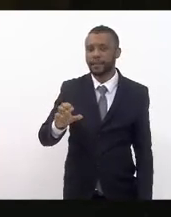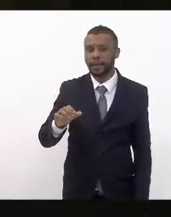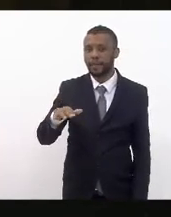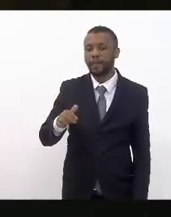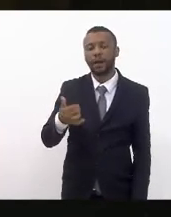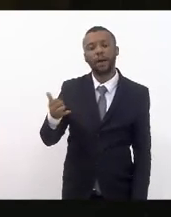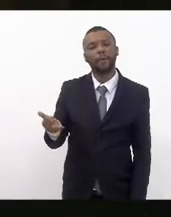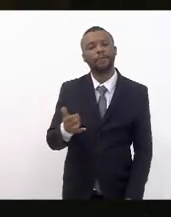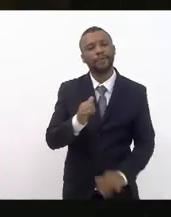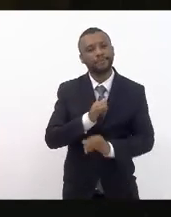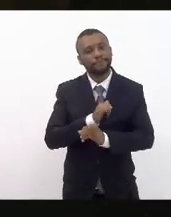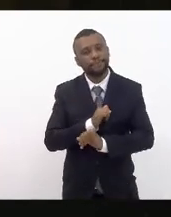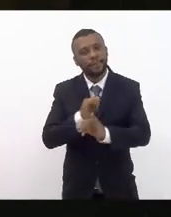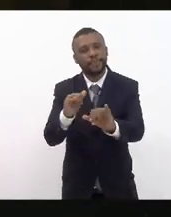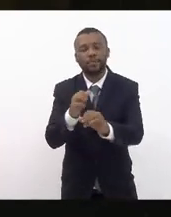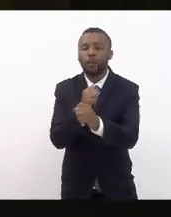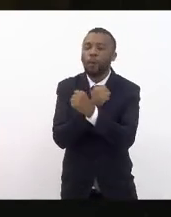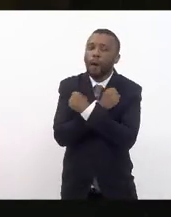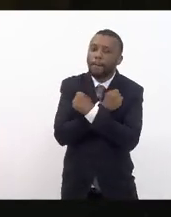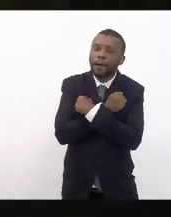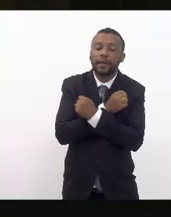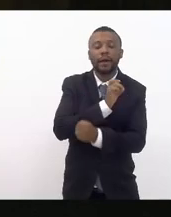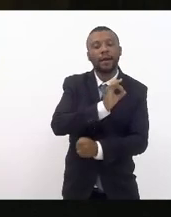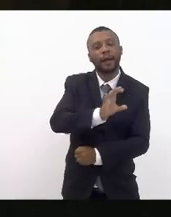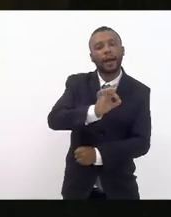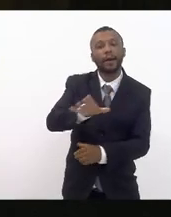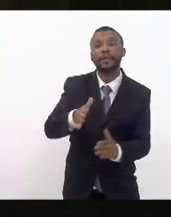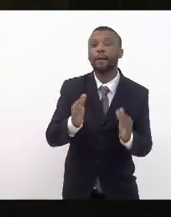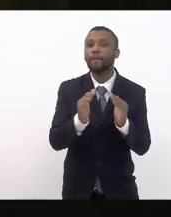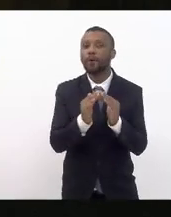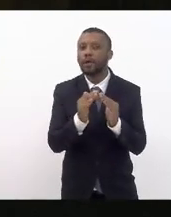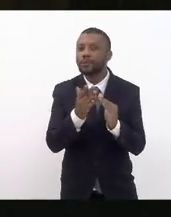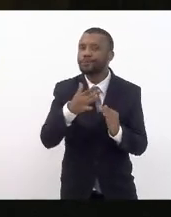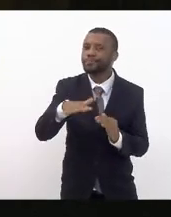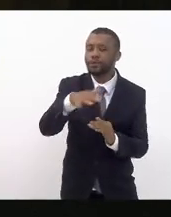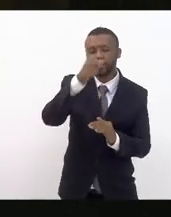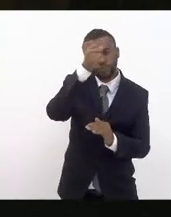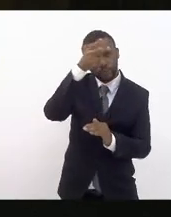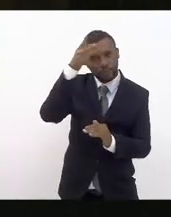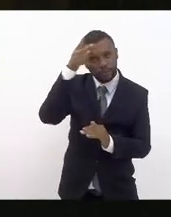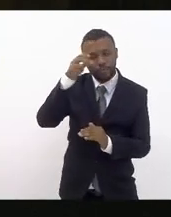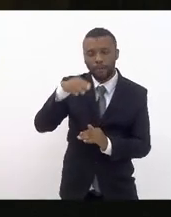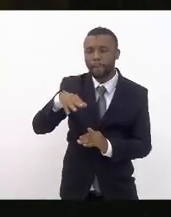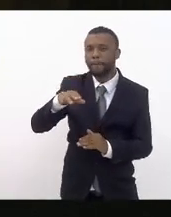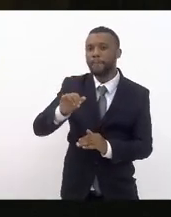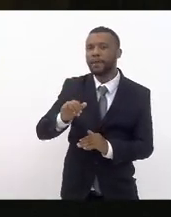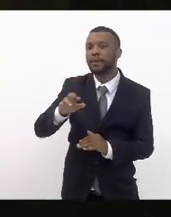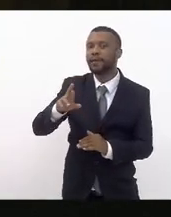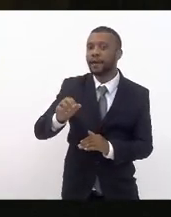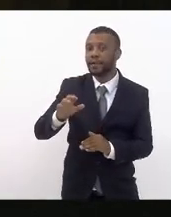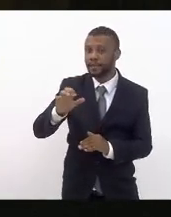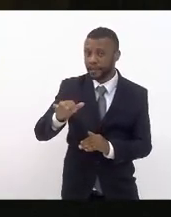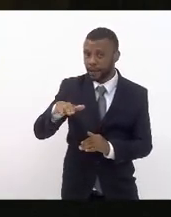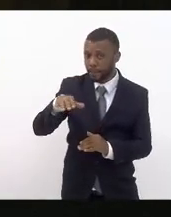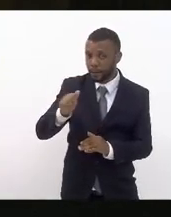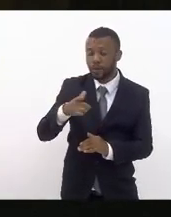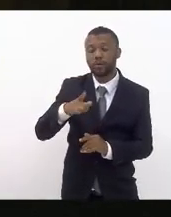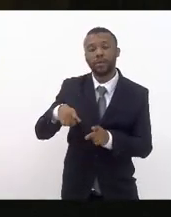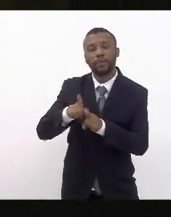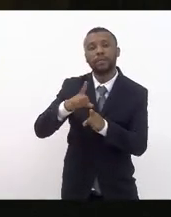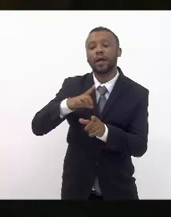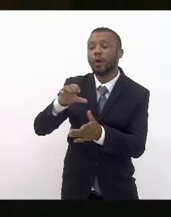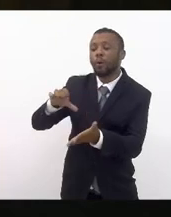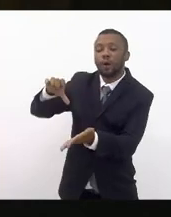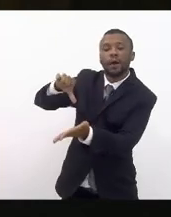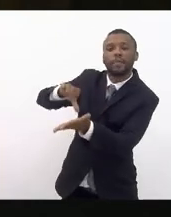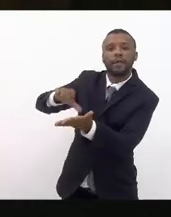um grande abraço para cada morador e moradora do município de Miracema, onde eu tenho também um gabinete